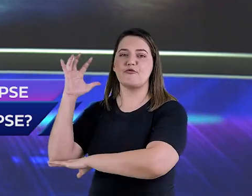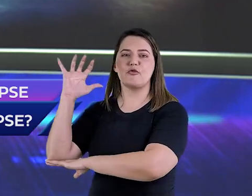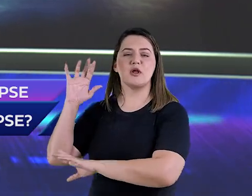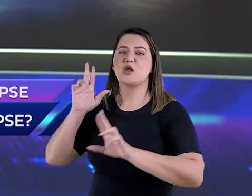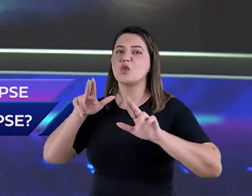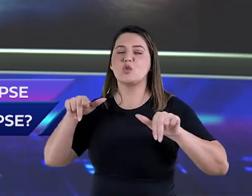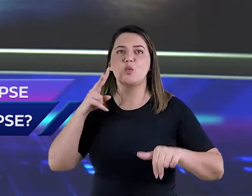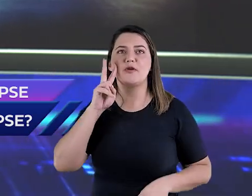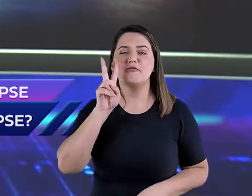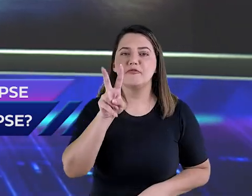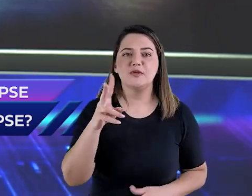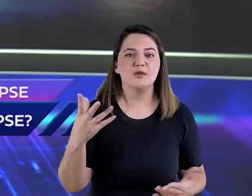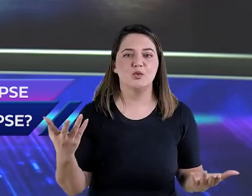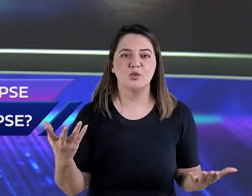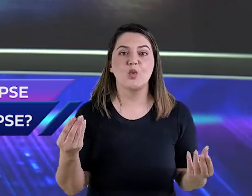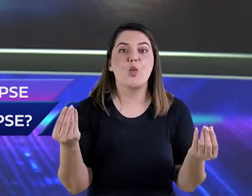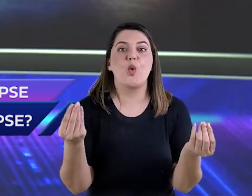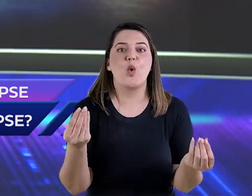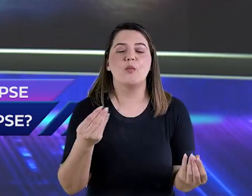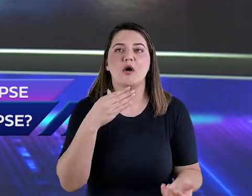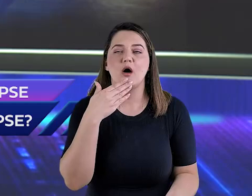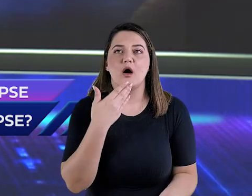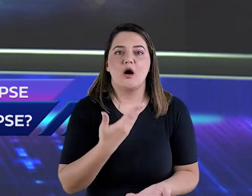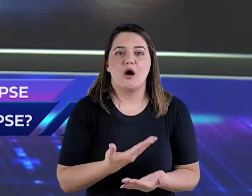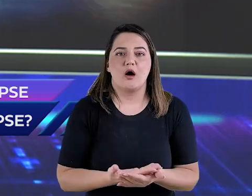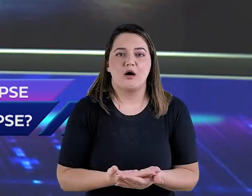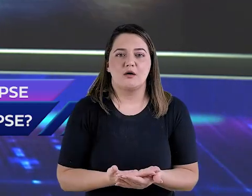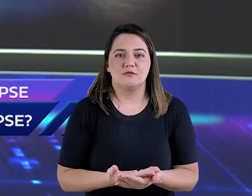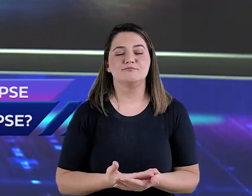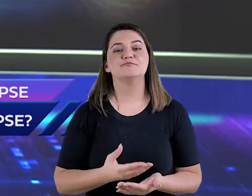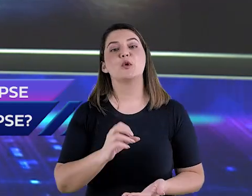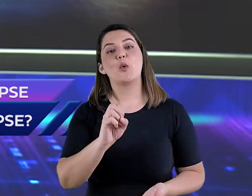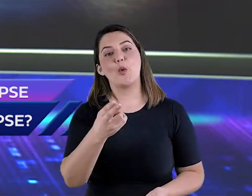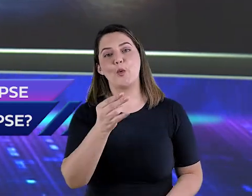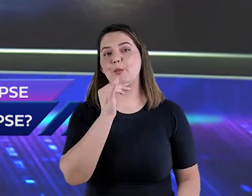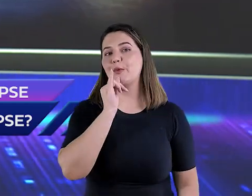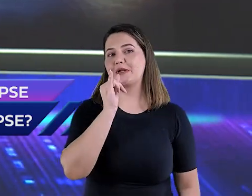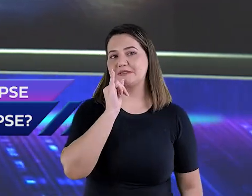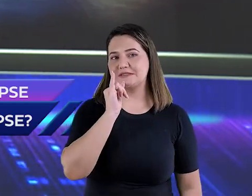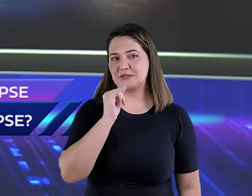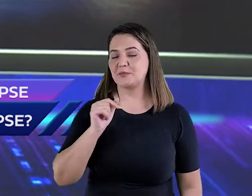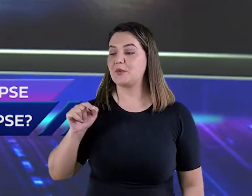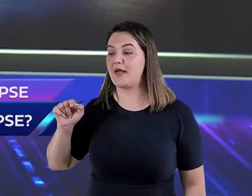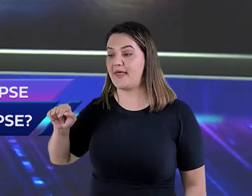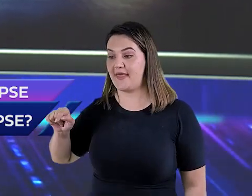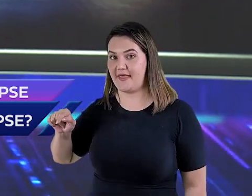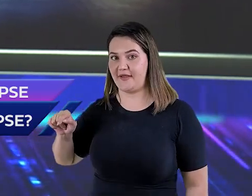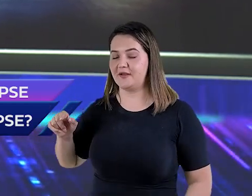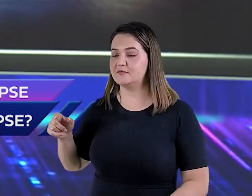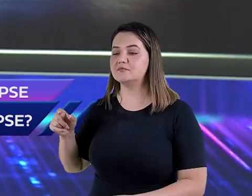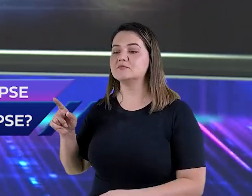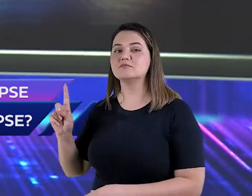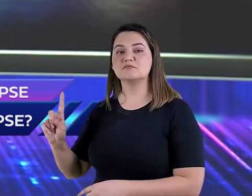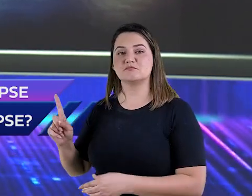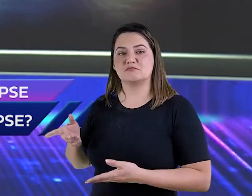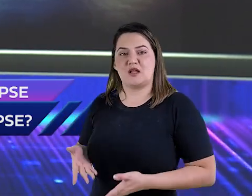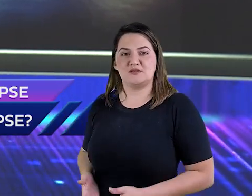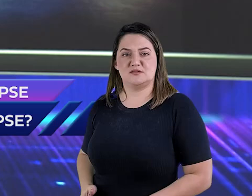mais especificamente, pegue essa pessoa que nunca esteve na sociedade e leve ela para um centro